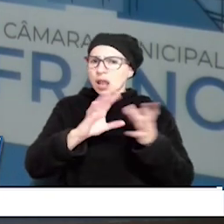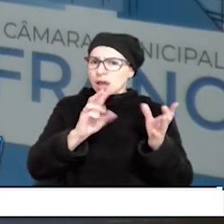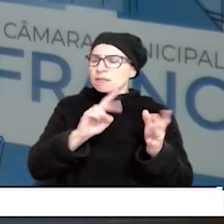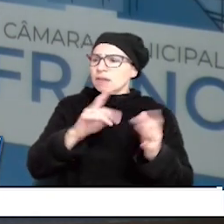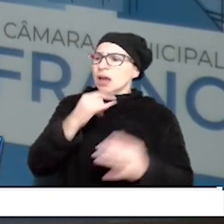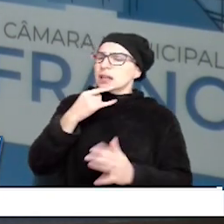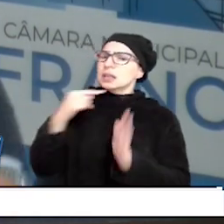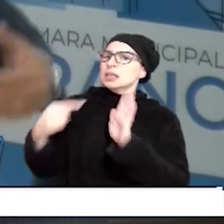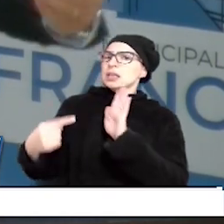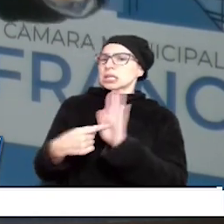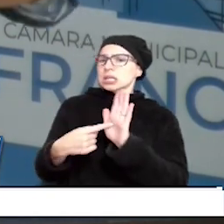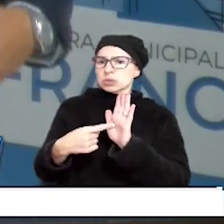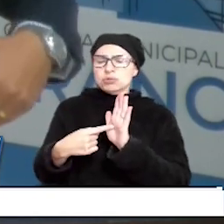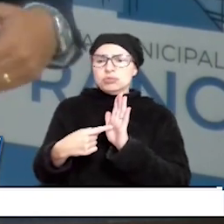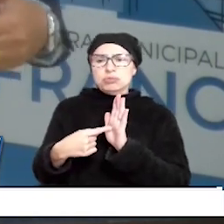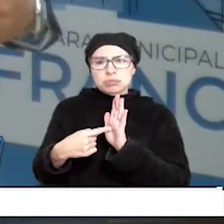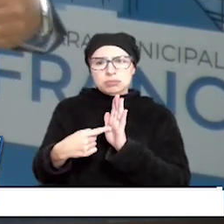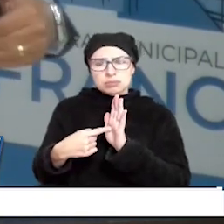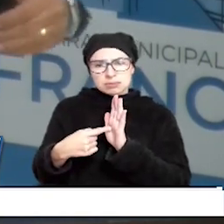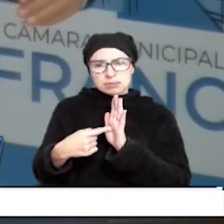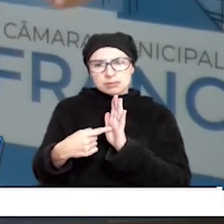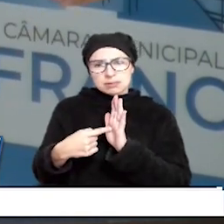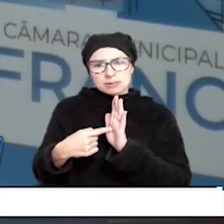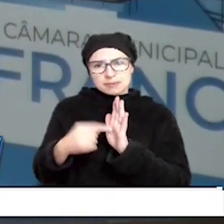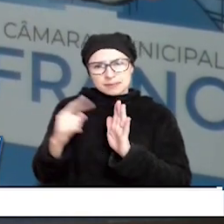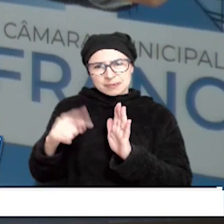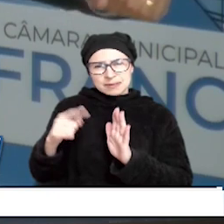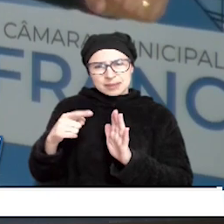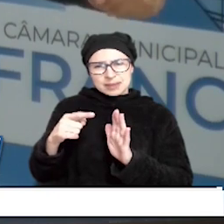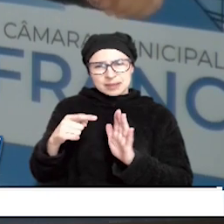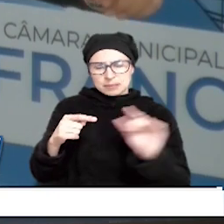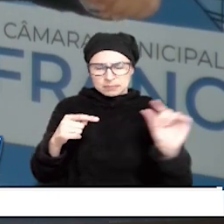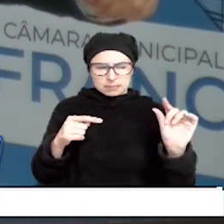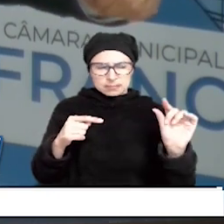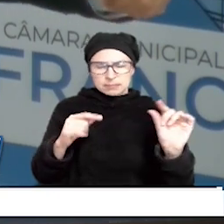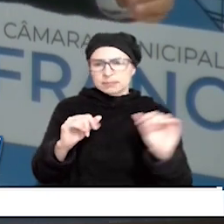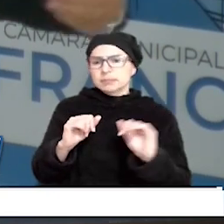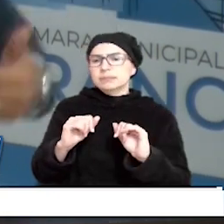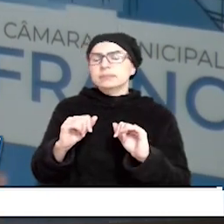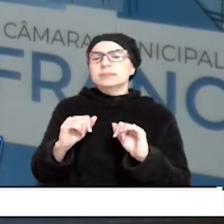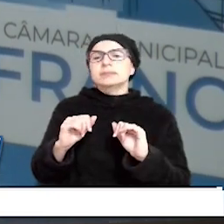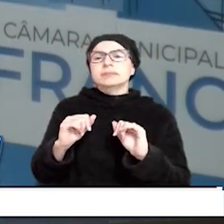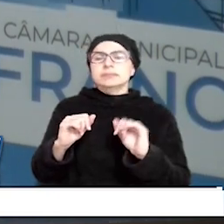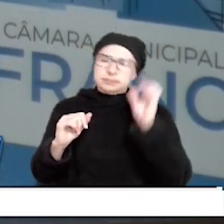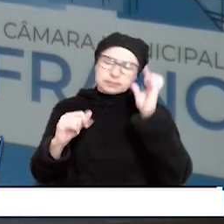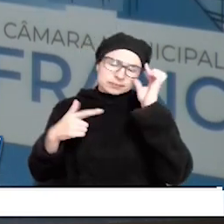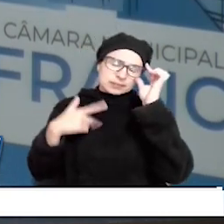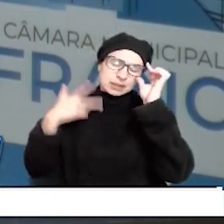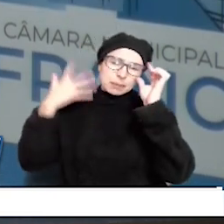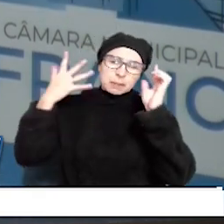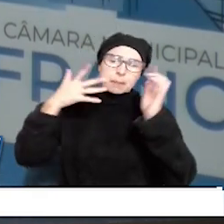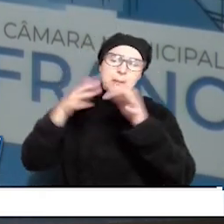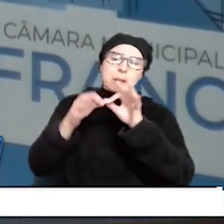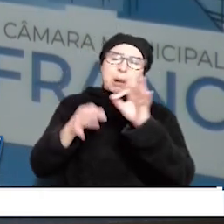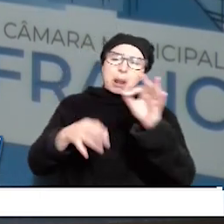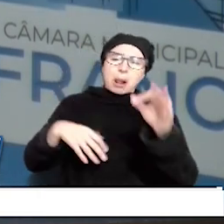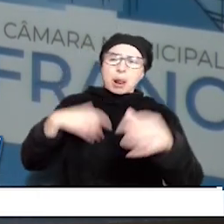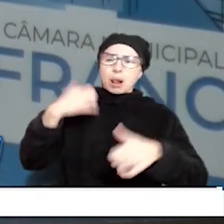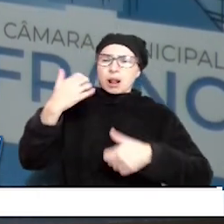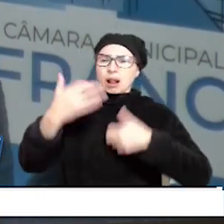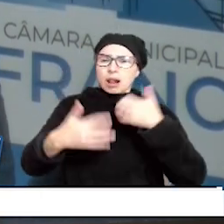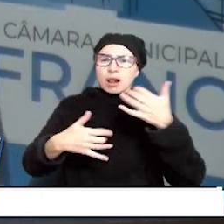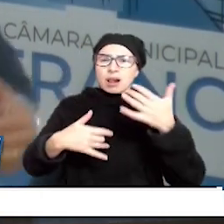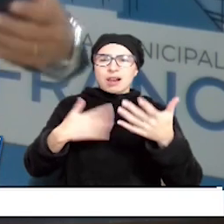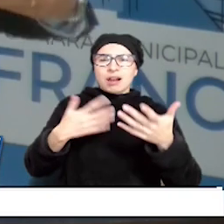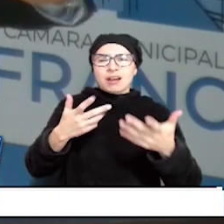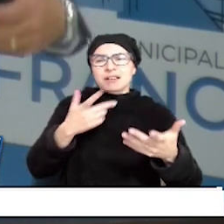denunciar. Fica vindo aqui fazer um monte de discurso, já passo, Marcos, fica aqui fazendo um monte de discurso, às vezes